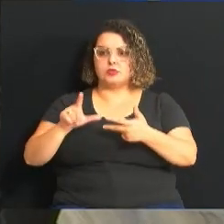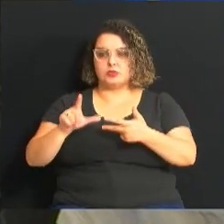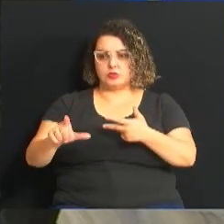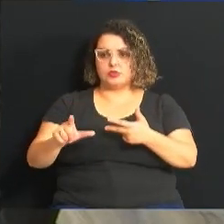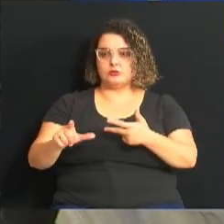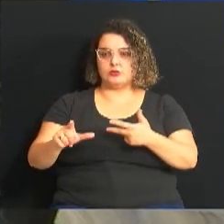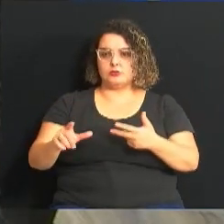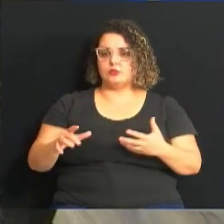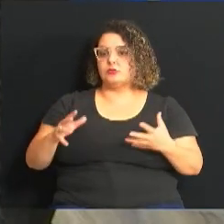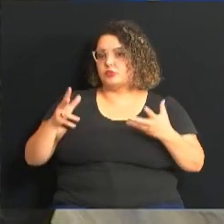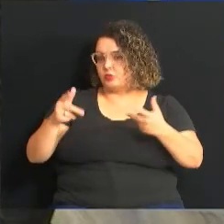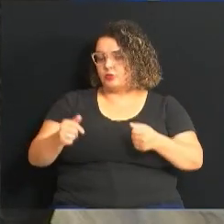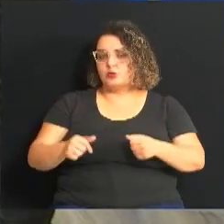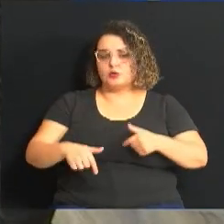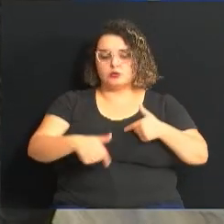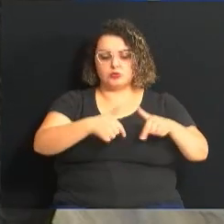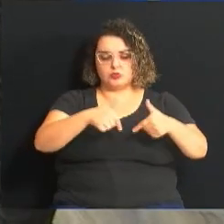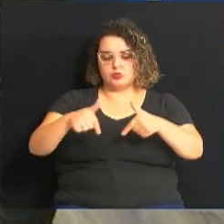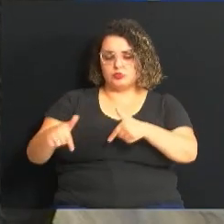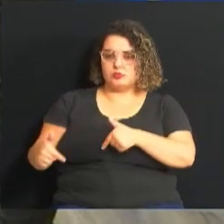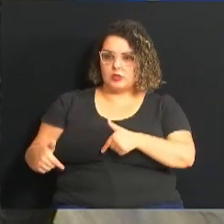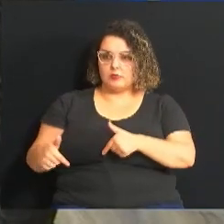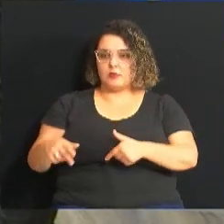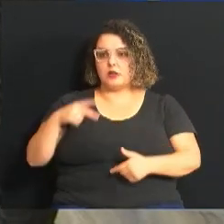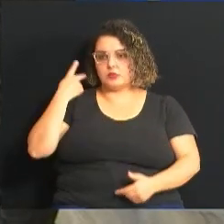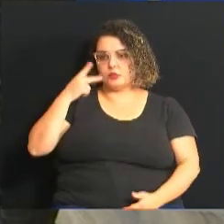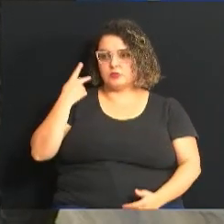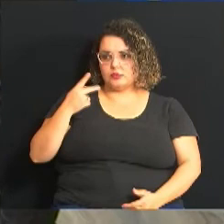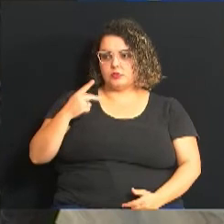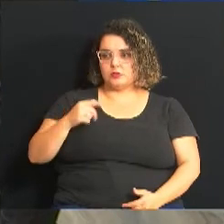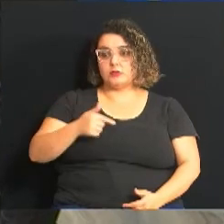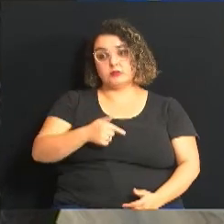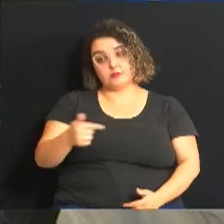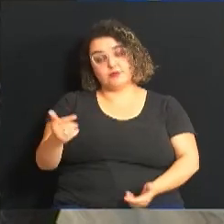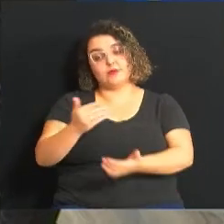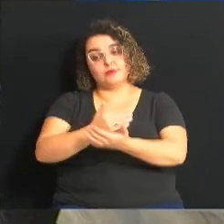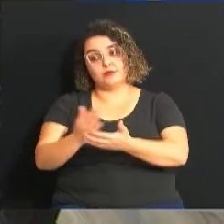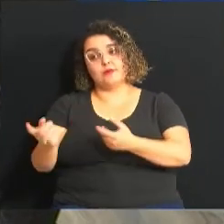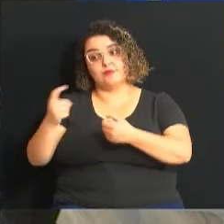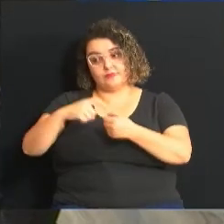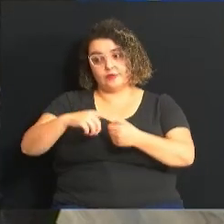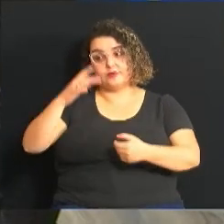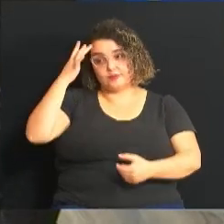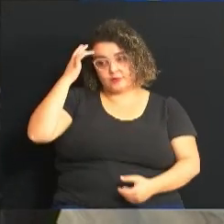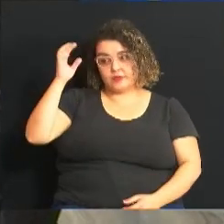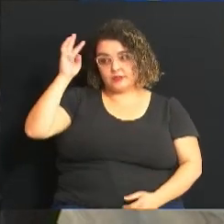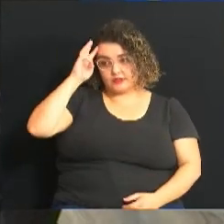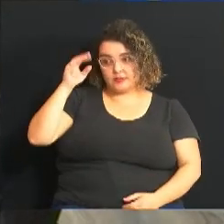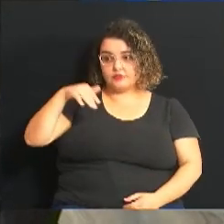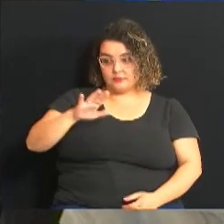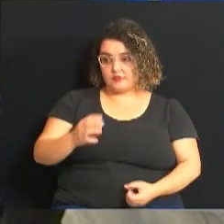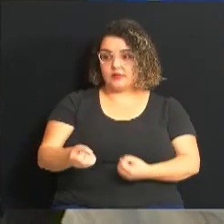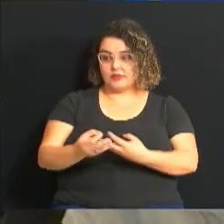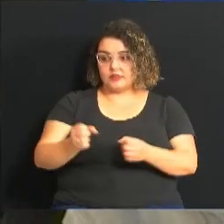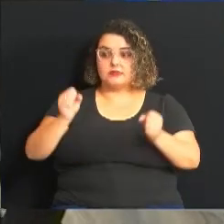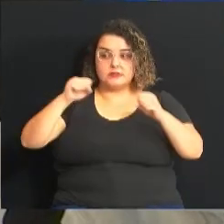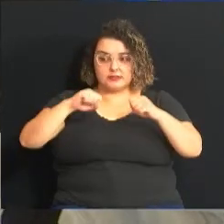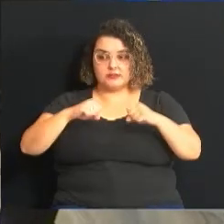Legislativo sobre o trabalho dos parlamentares. Semana só começando, volta amanhã na terça-feira com mais informações? Sim, nosso